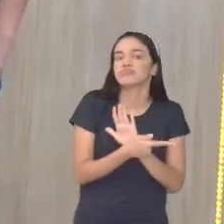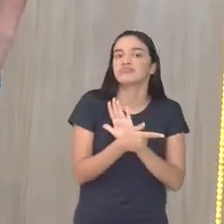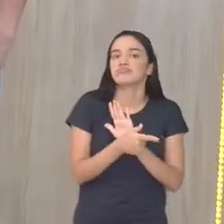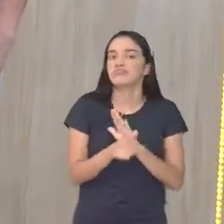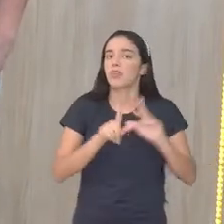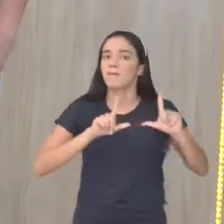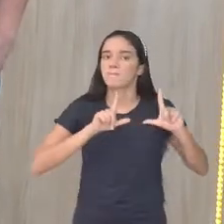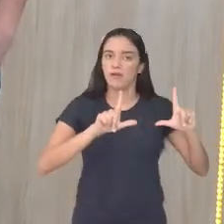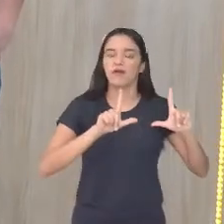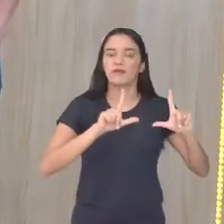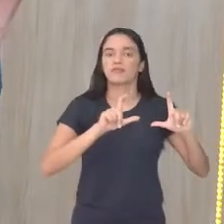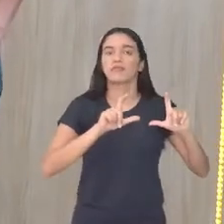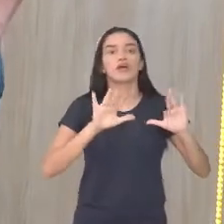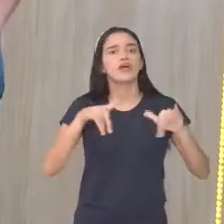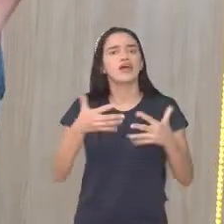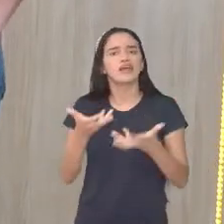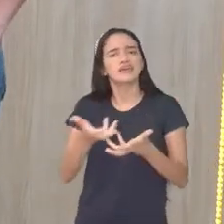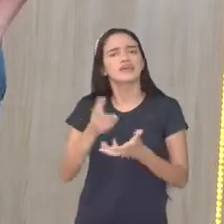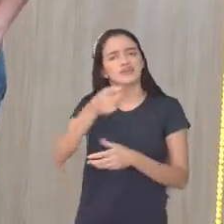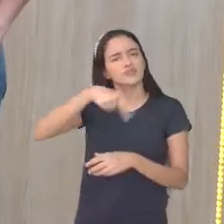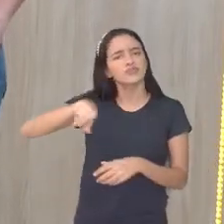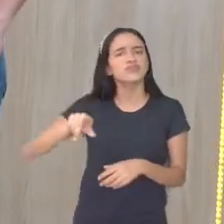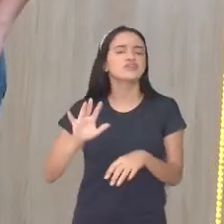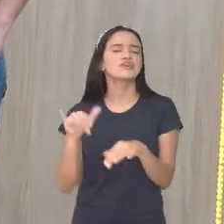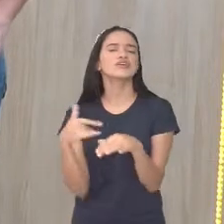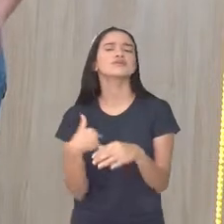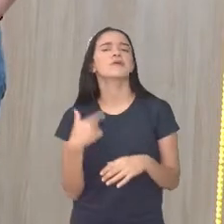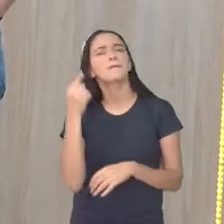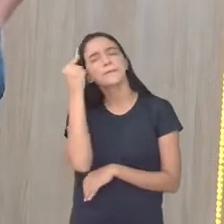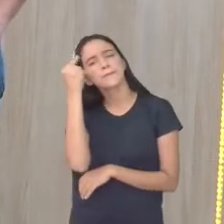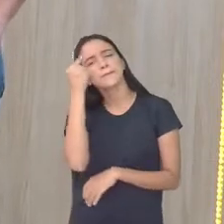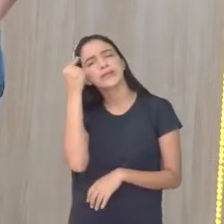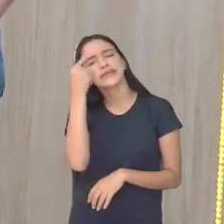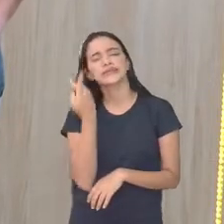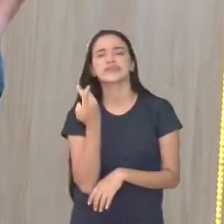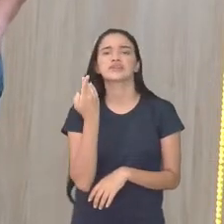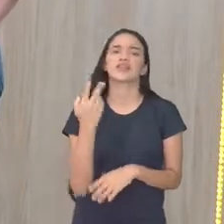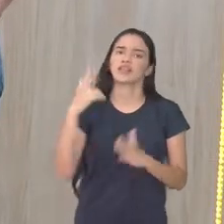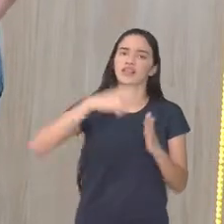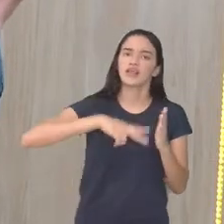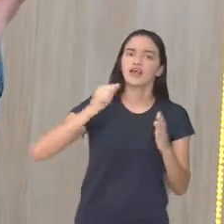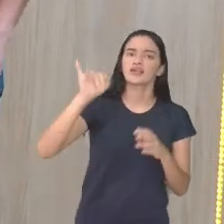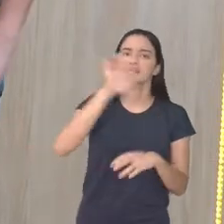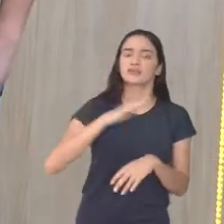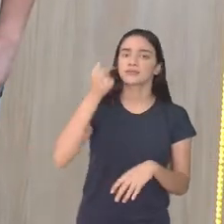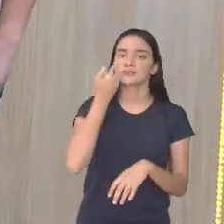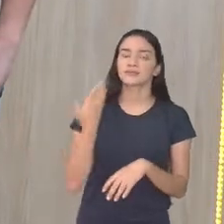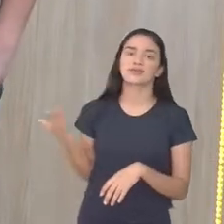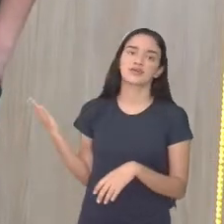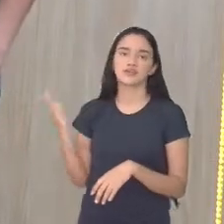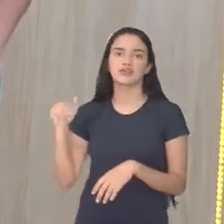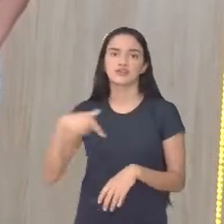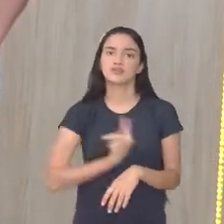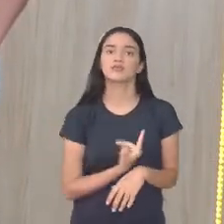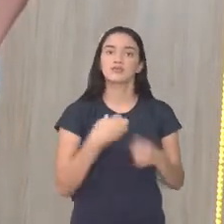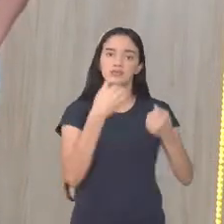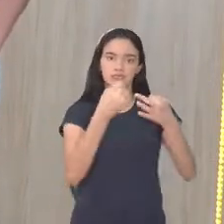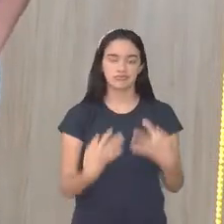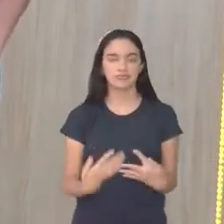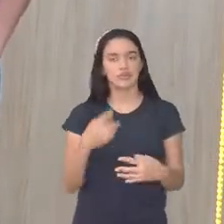assim, à tua área, né? Imagina! Adivinha qual é? Retrato